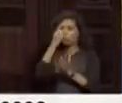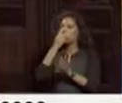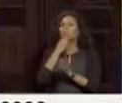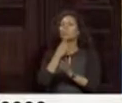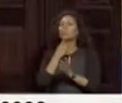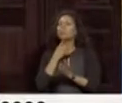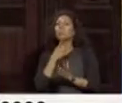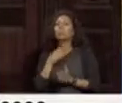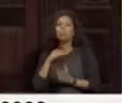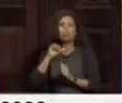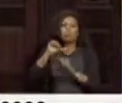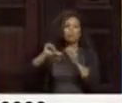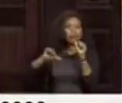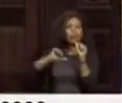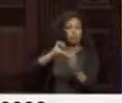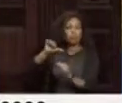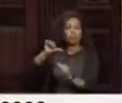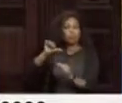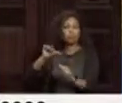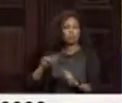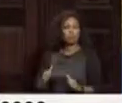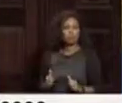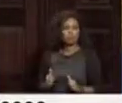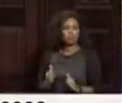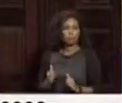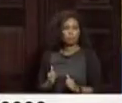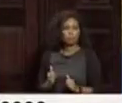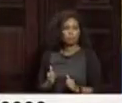assim. E